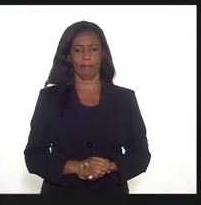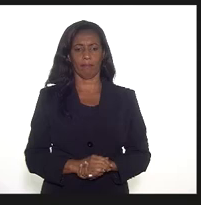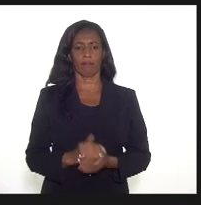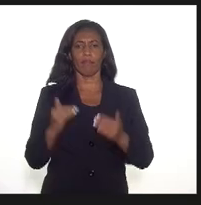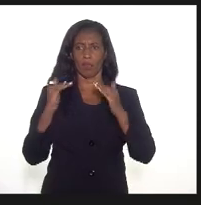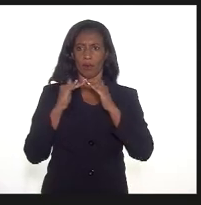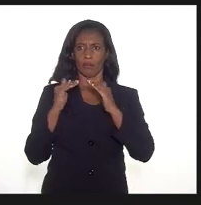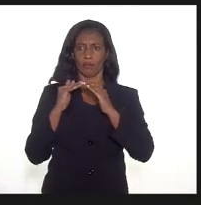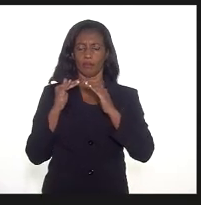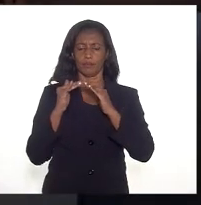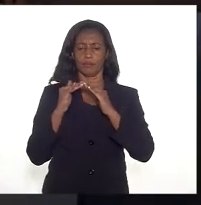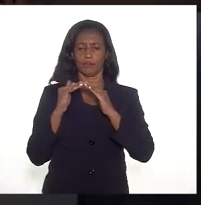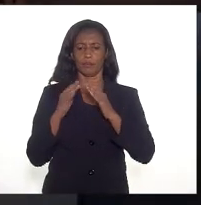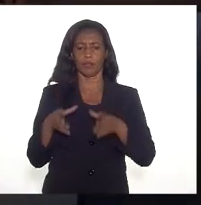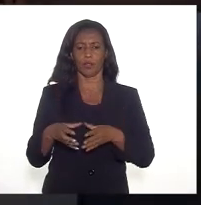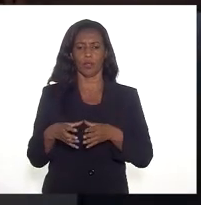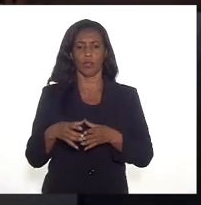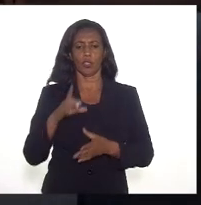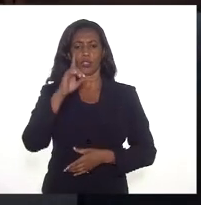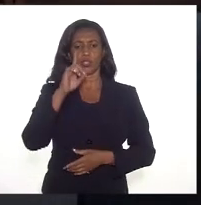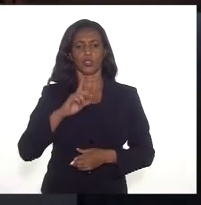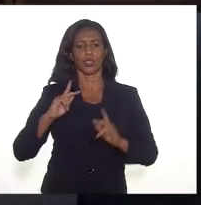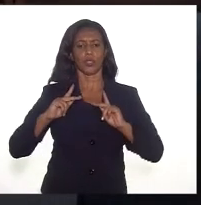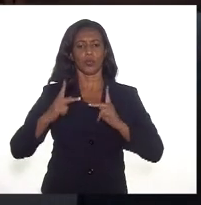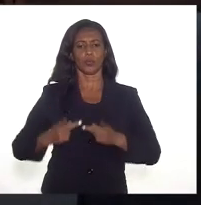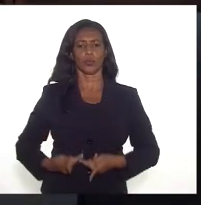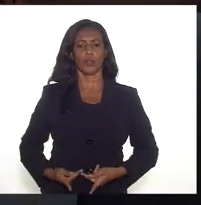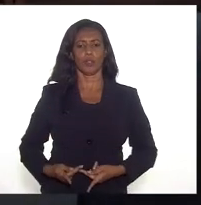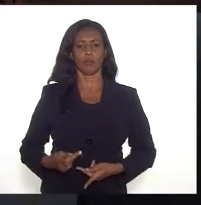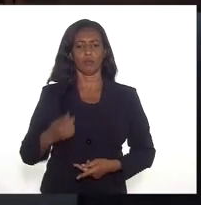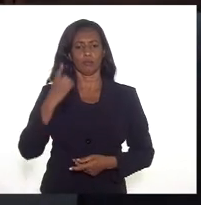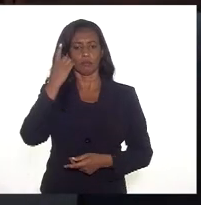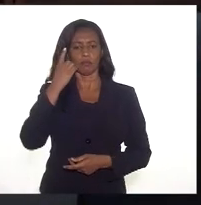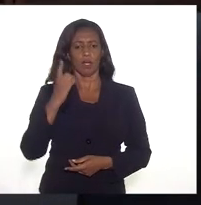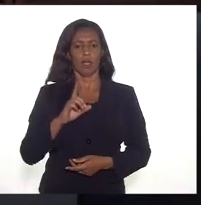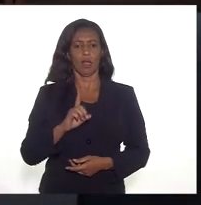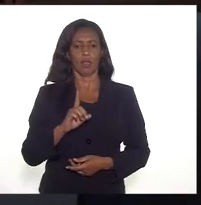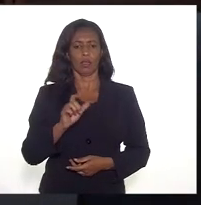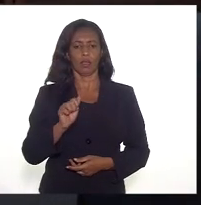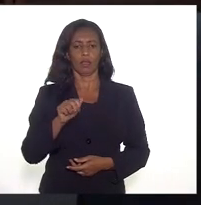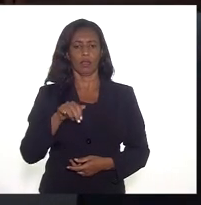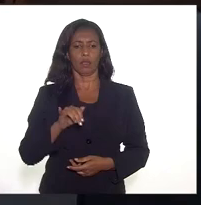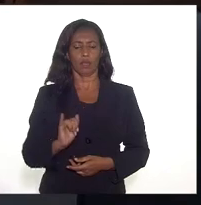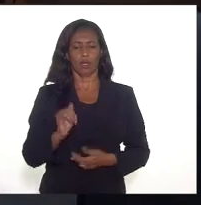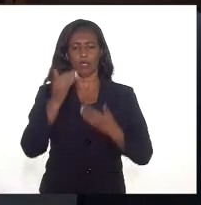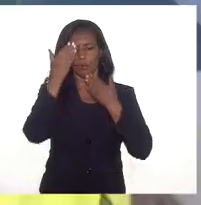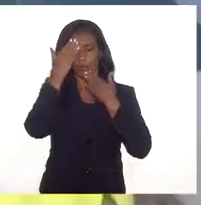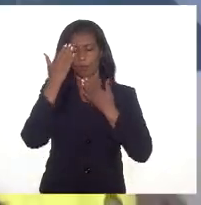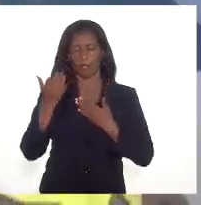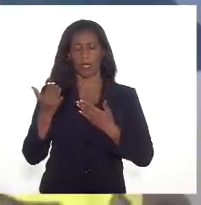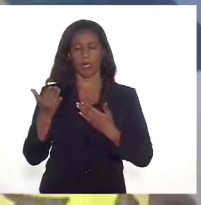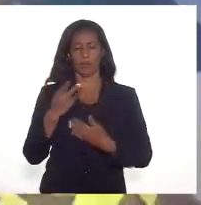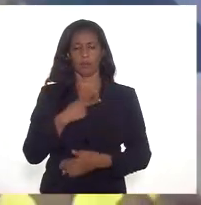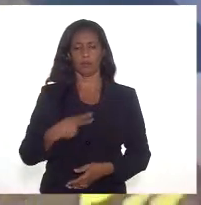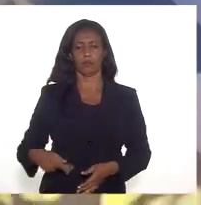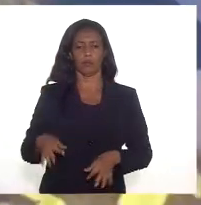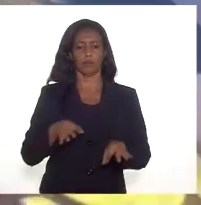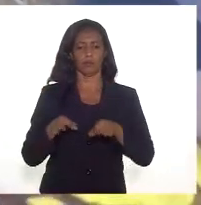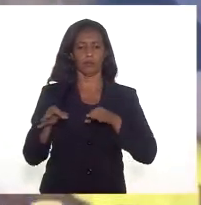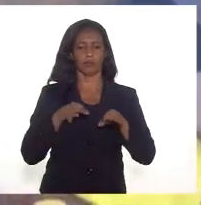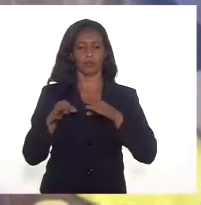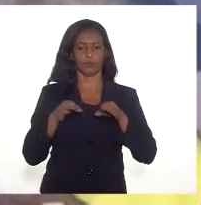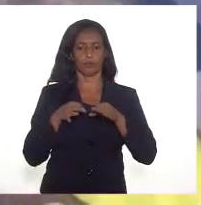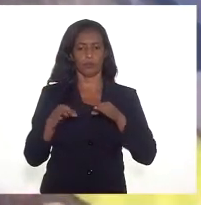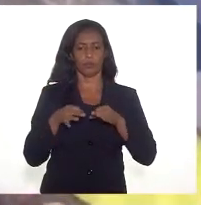Favorável, senhor presidente. Pela Comissão de Direitos Humanos, deputada Dani Monteiro. Obrigado, presidente. O projeto